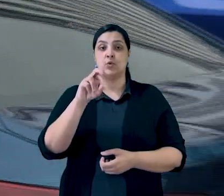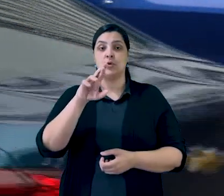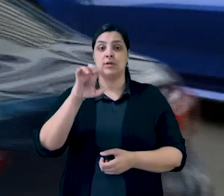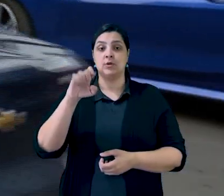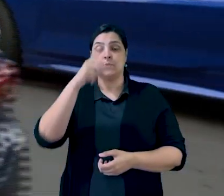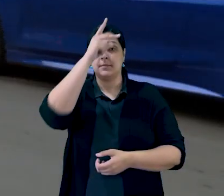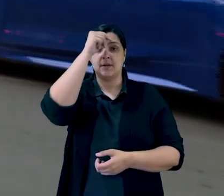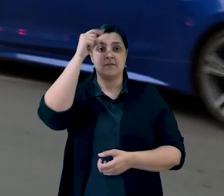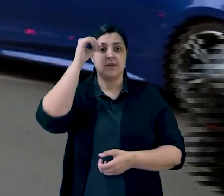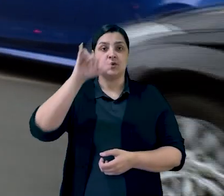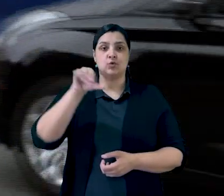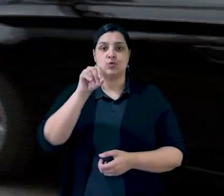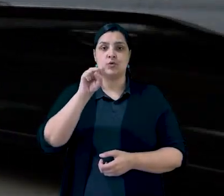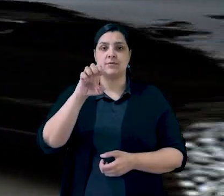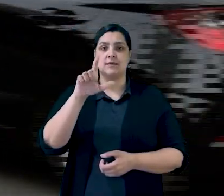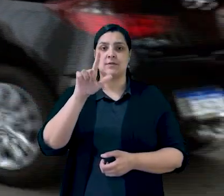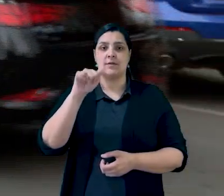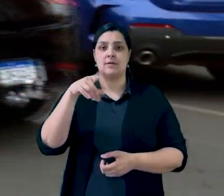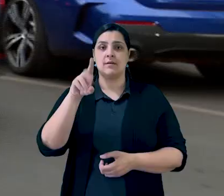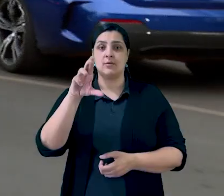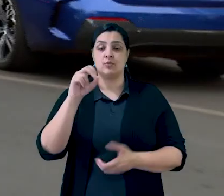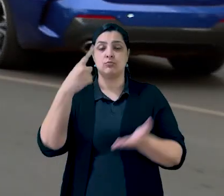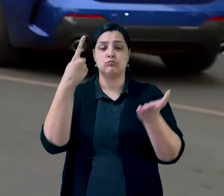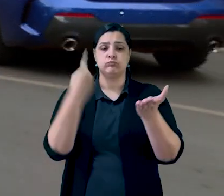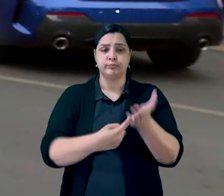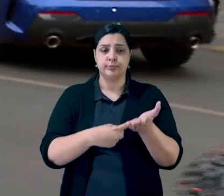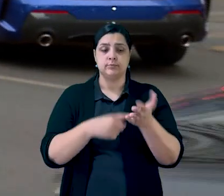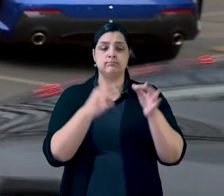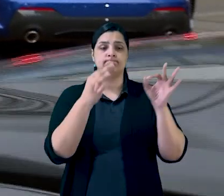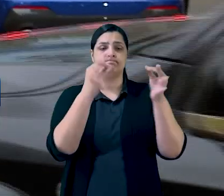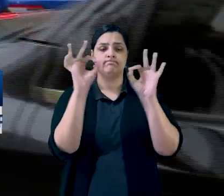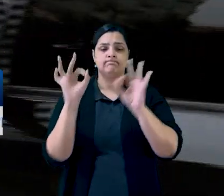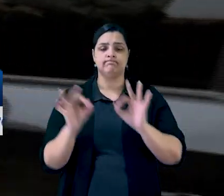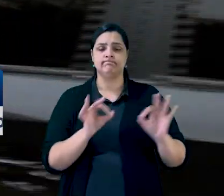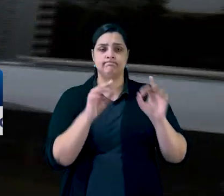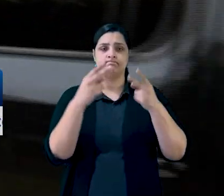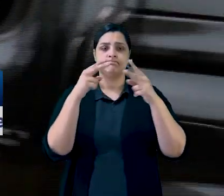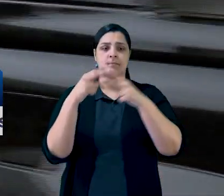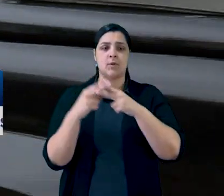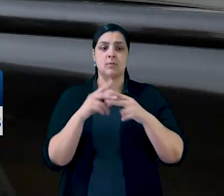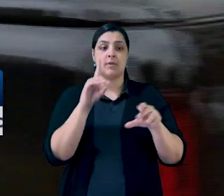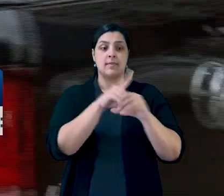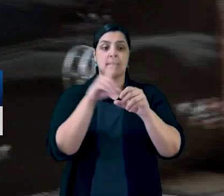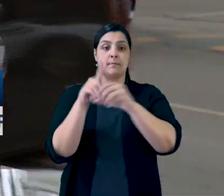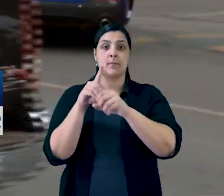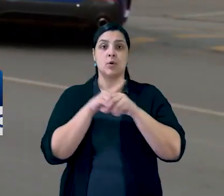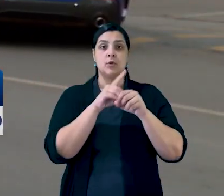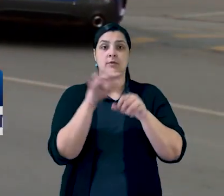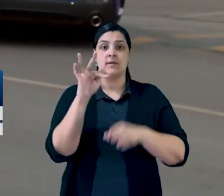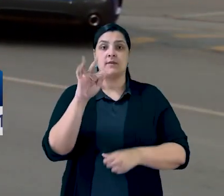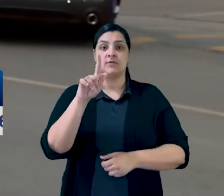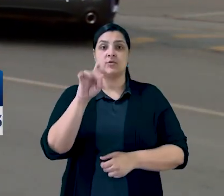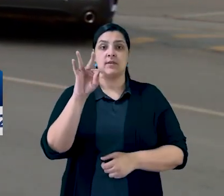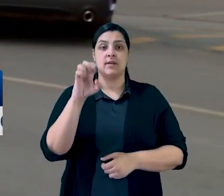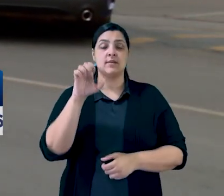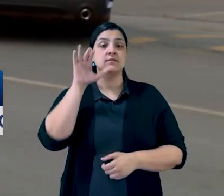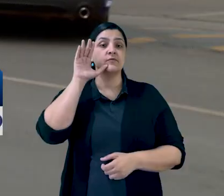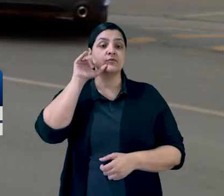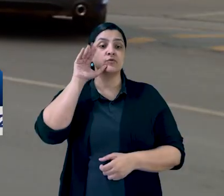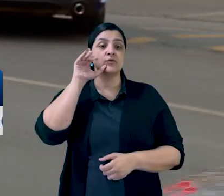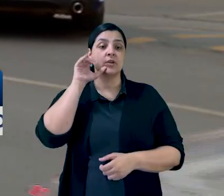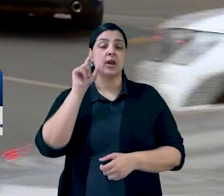então prefeito, José Leandro Maciel, se comprometeram a corrigir irregularidades nos depósitos de FGTS